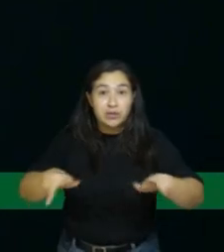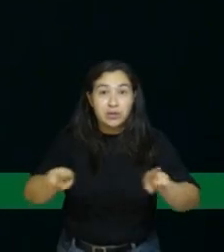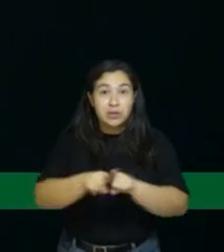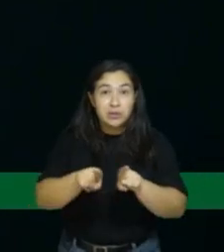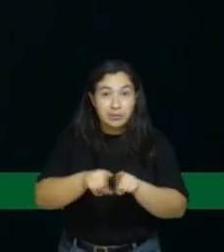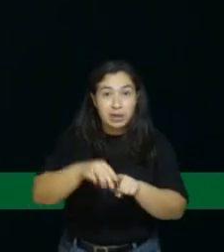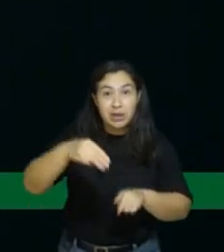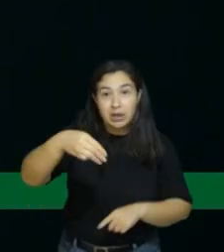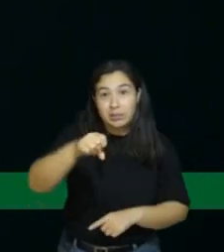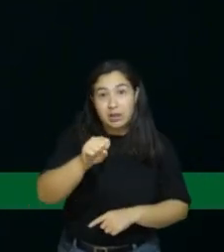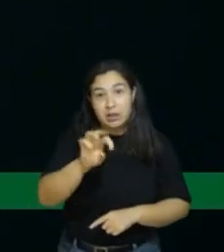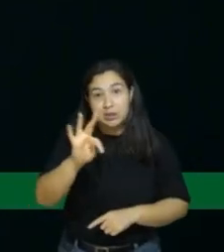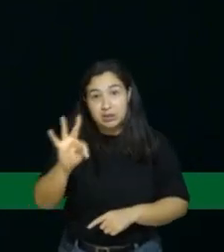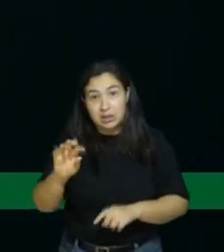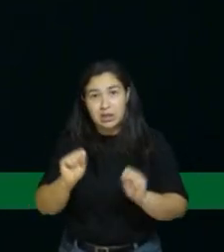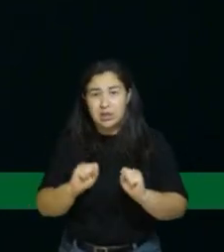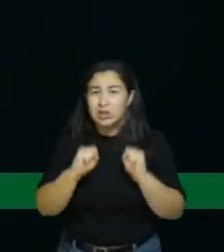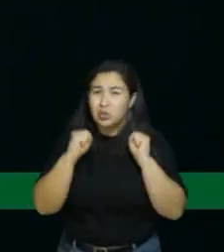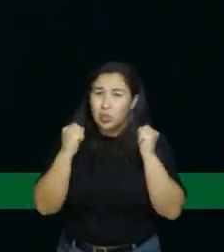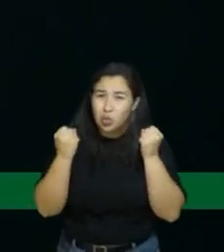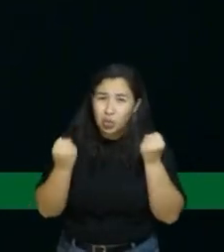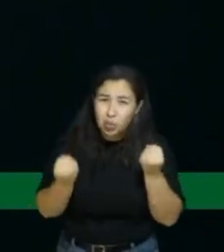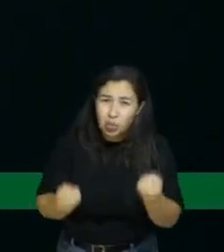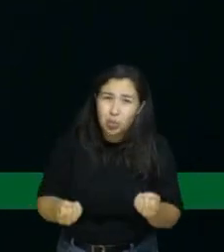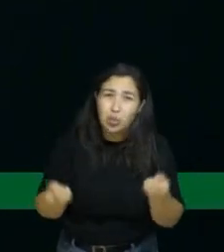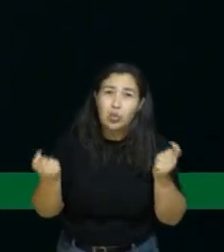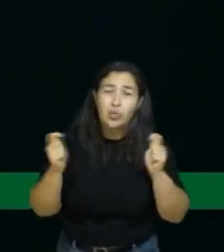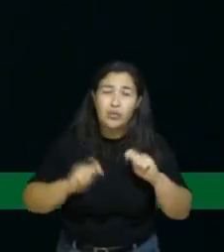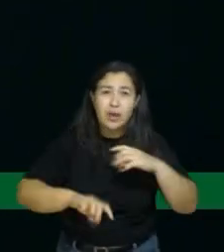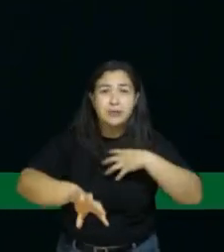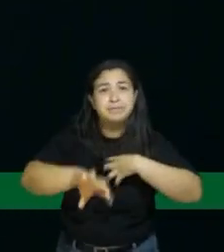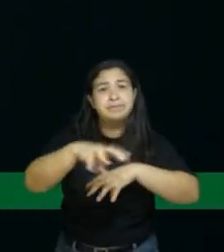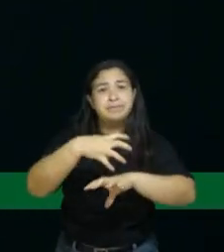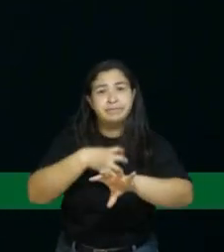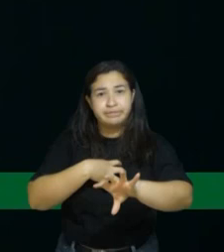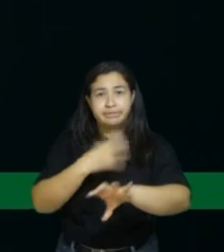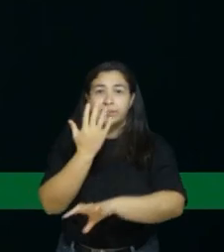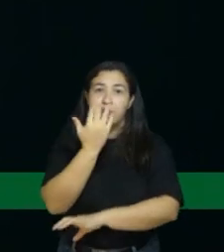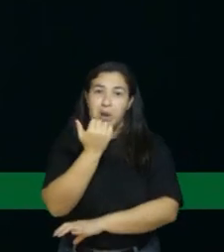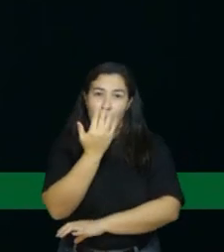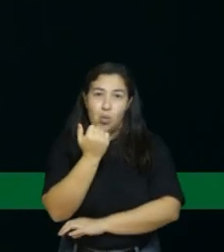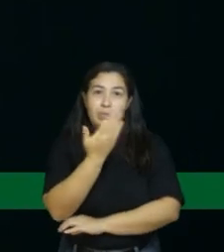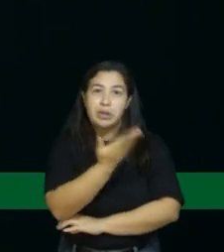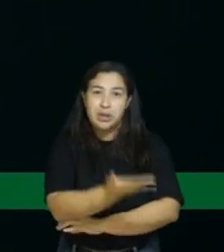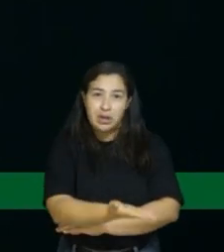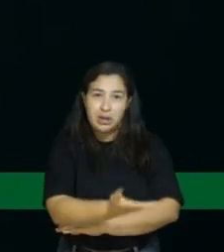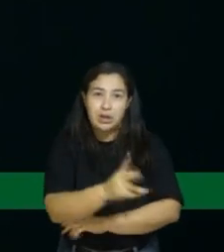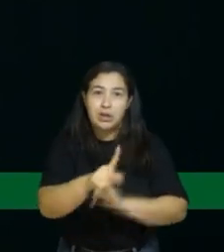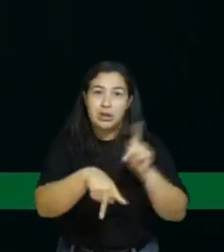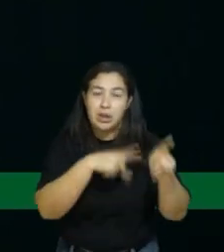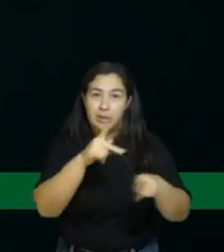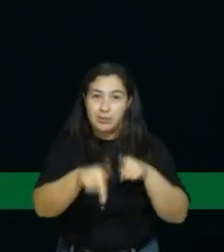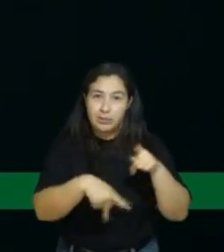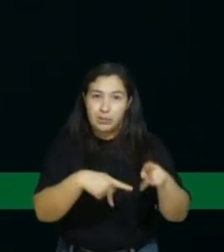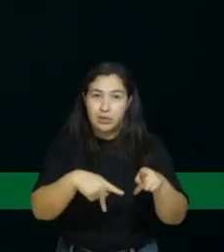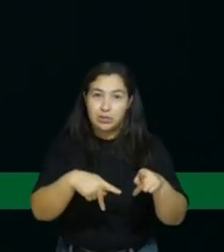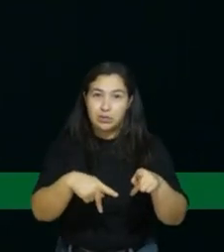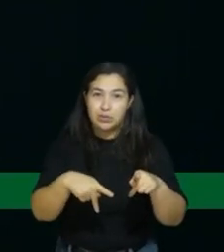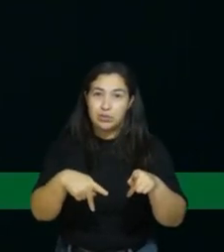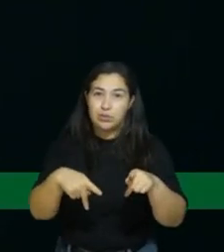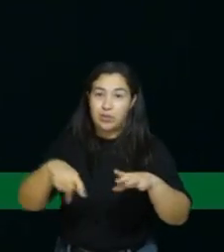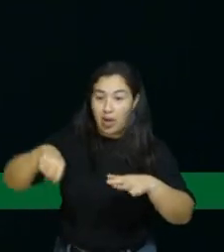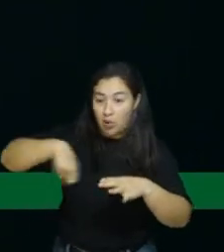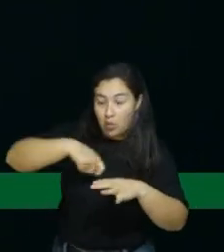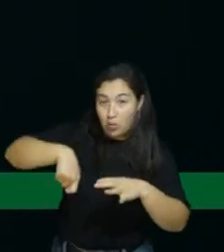MST que tem se dedicado a garantir a solidariedade e alimentação ao povo a através das cozinhas solidárias e